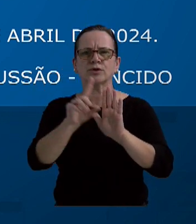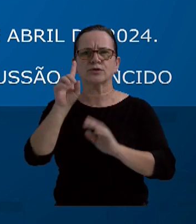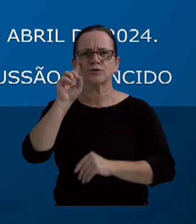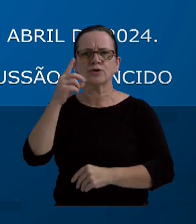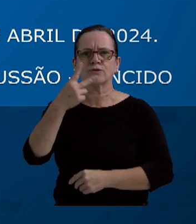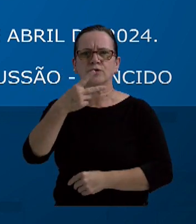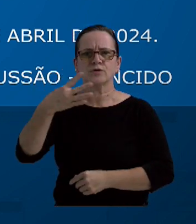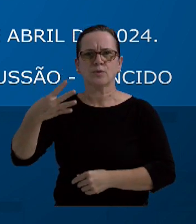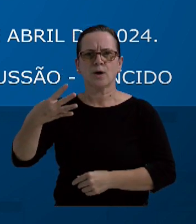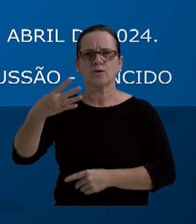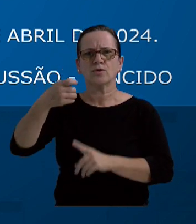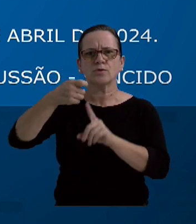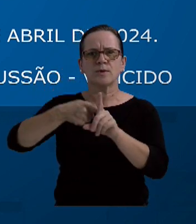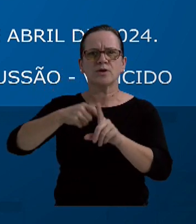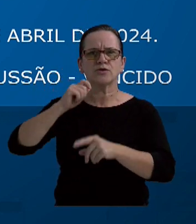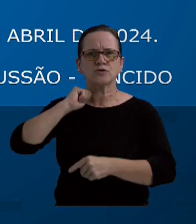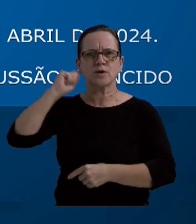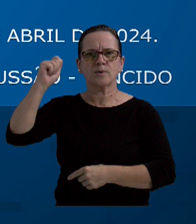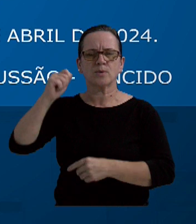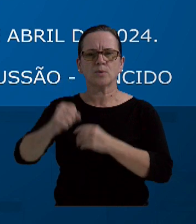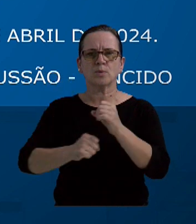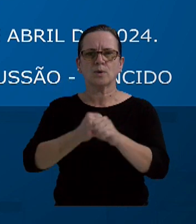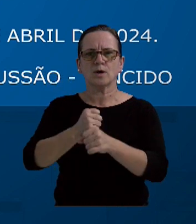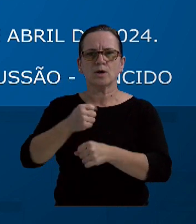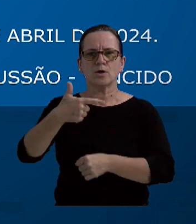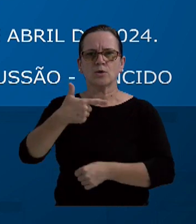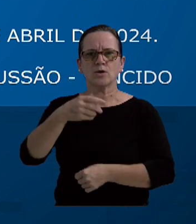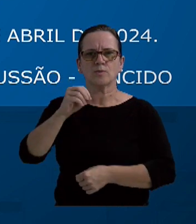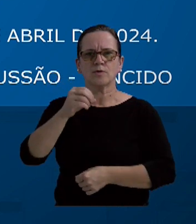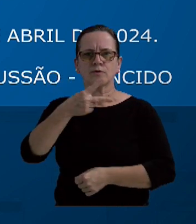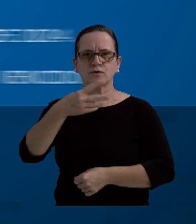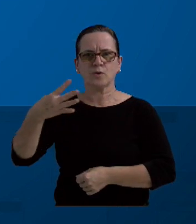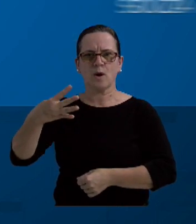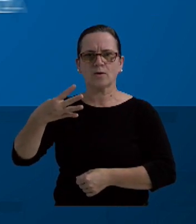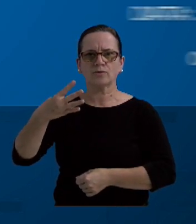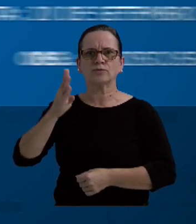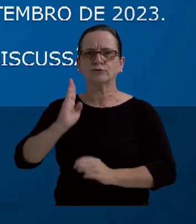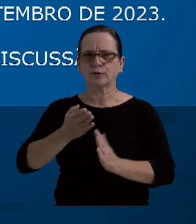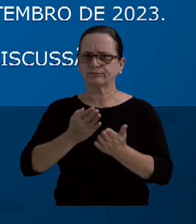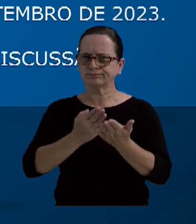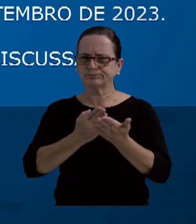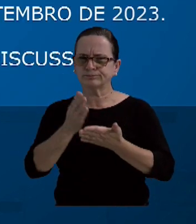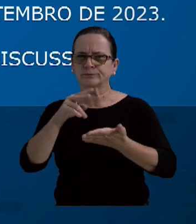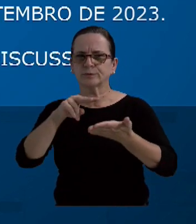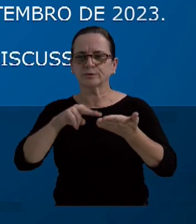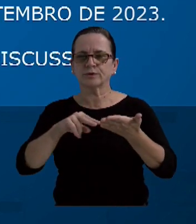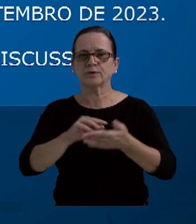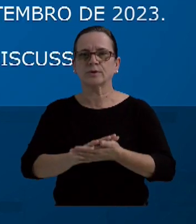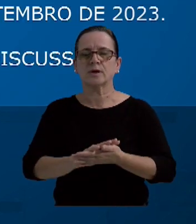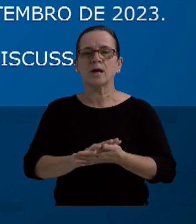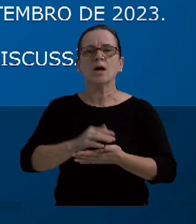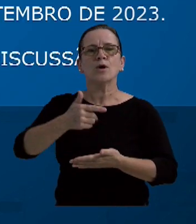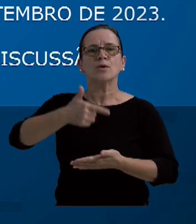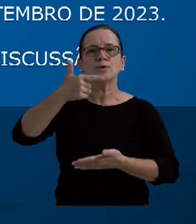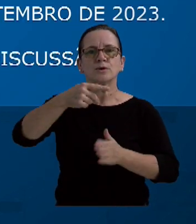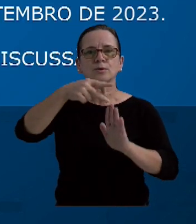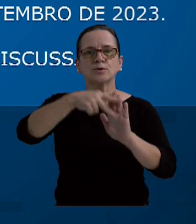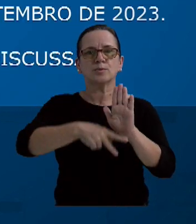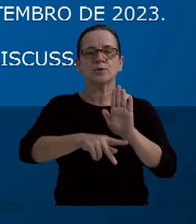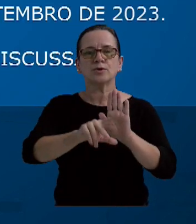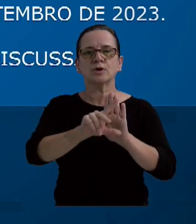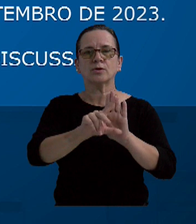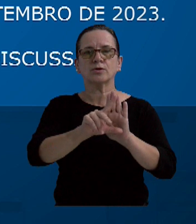24 de Abril de 2024 primeira discussão vencido o segundo item é o projeto de lei de